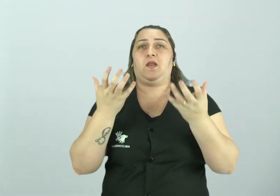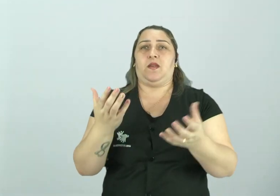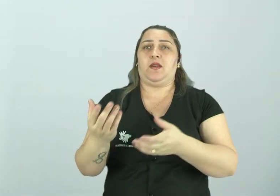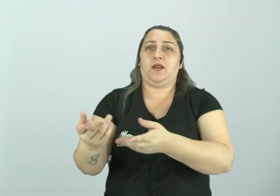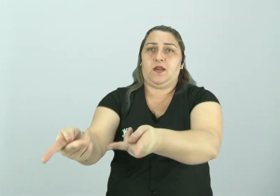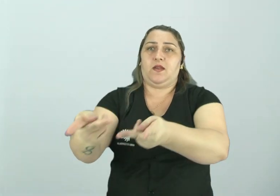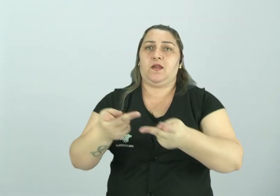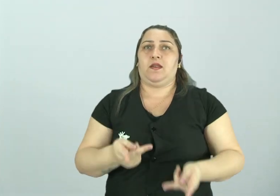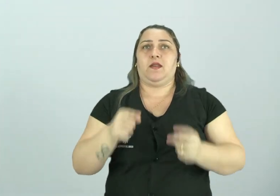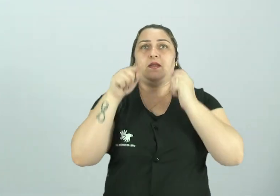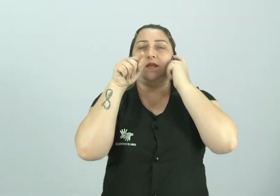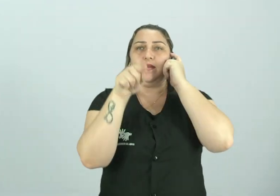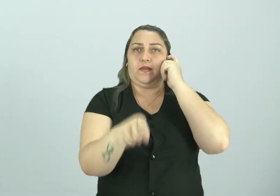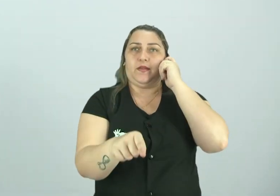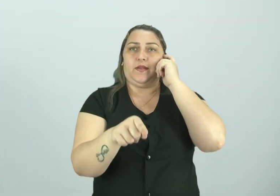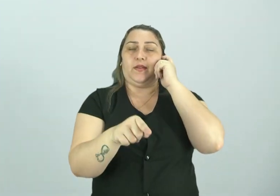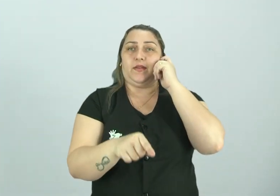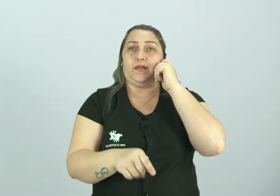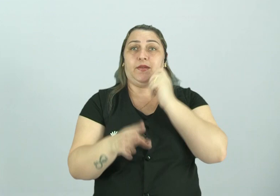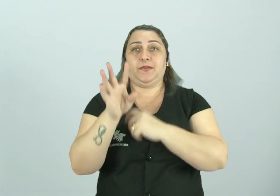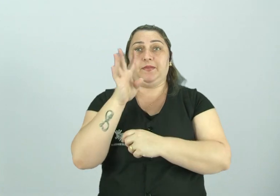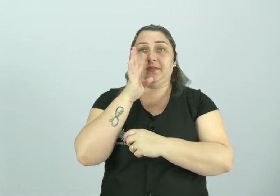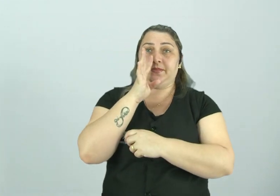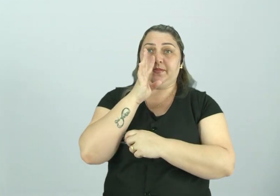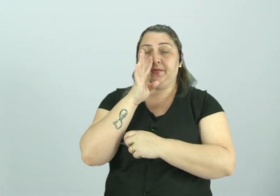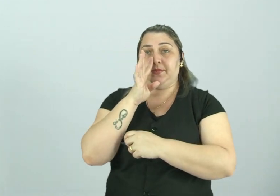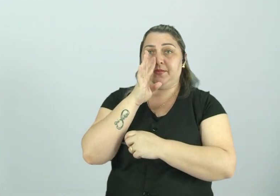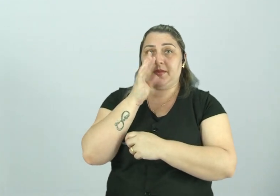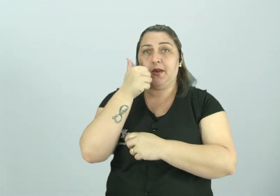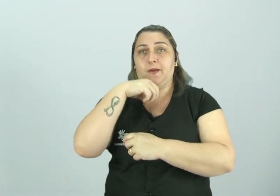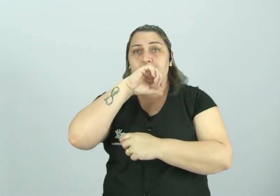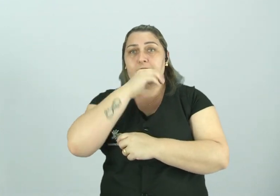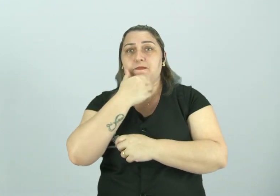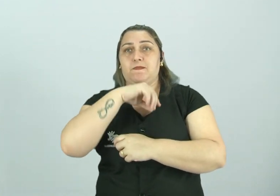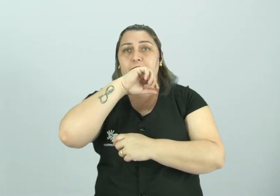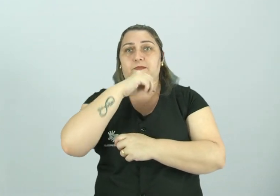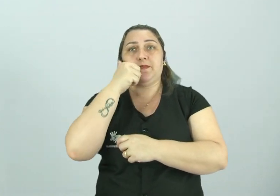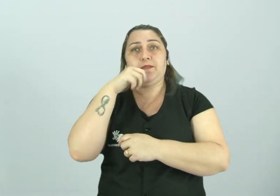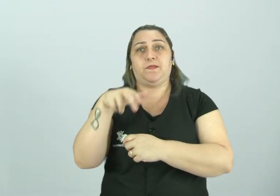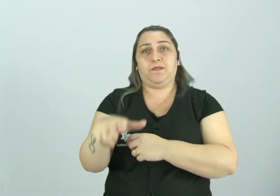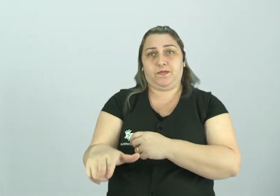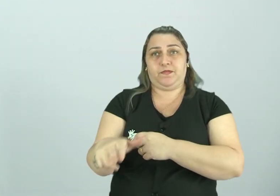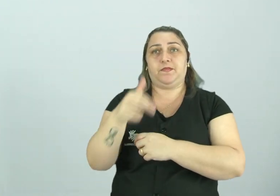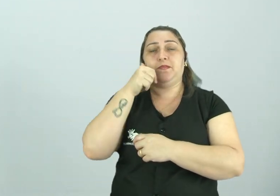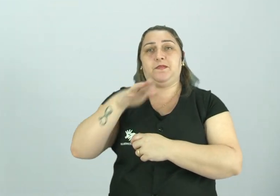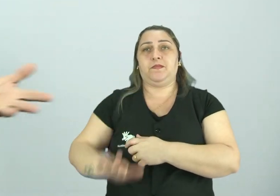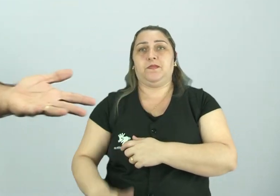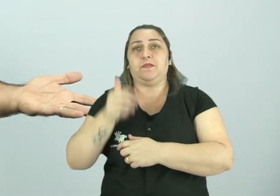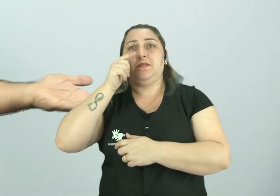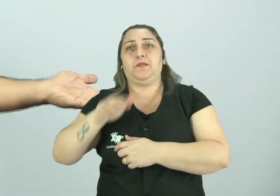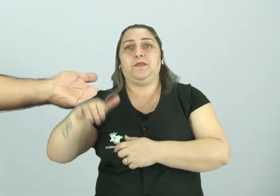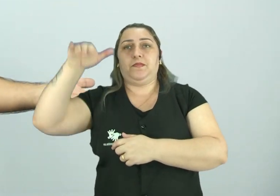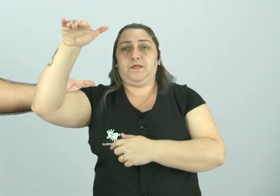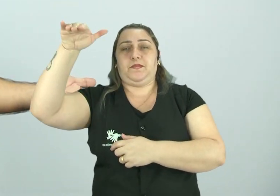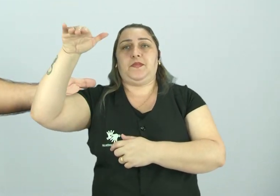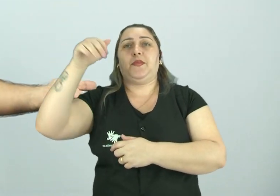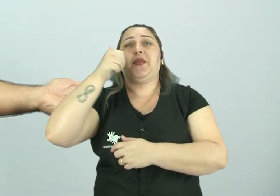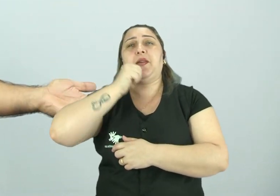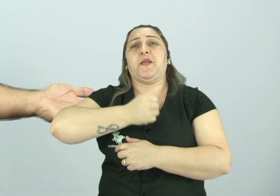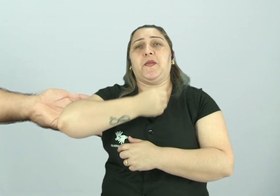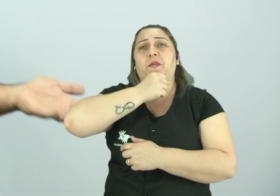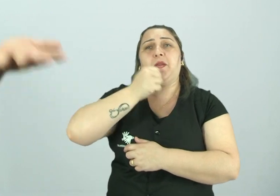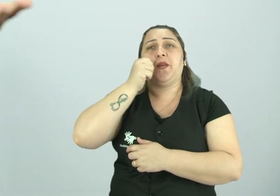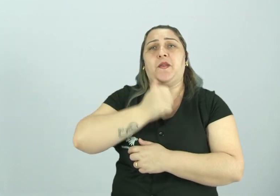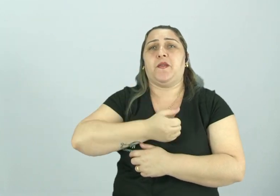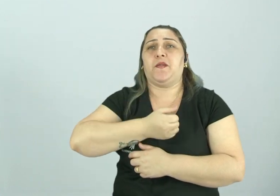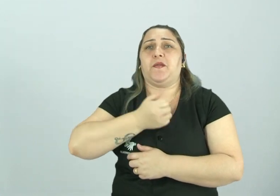convidar você que está assistindo, seja pai, mãe, irmão grande ou irmão pequenininho, ou avô e avó se estiver em